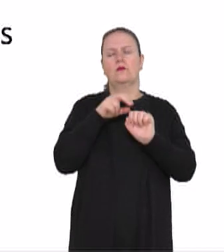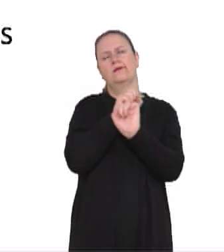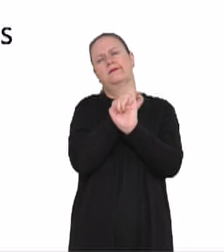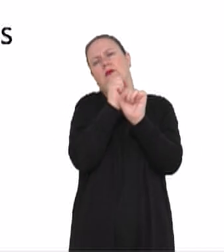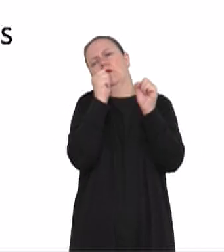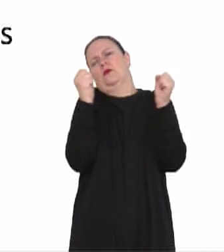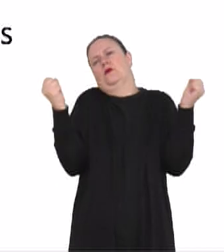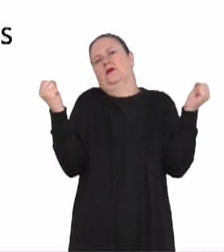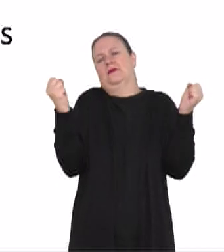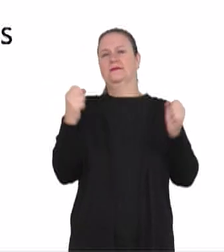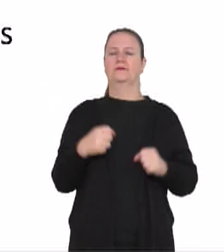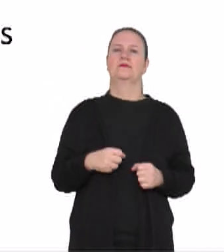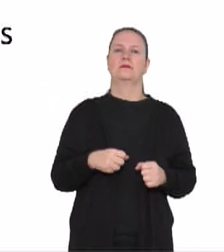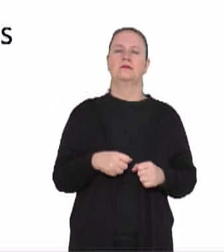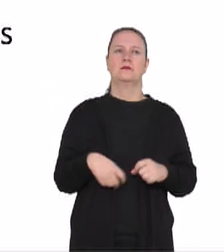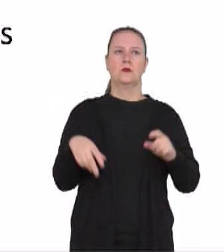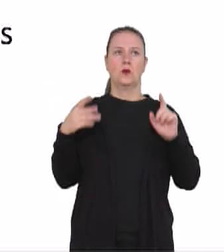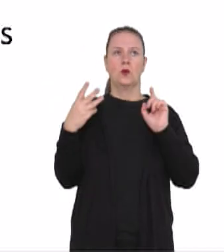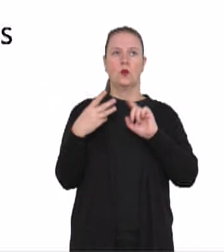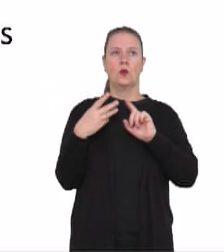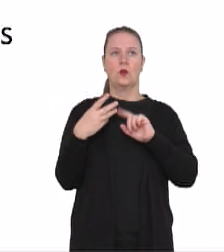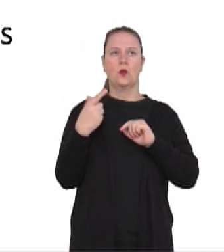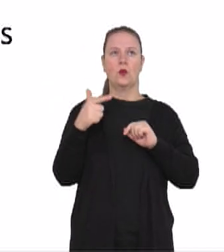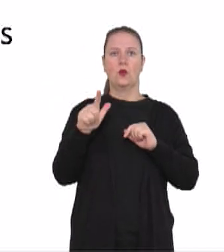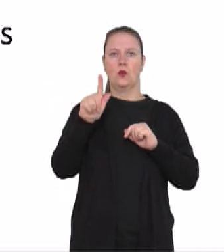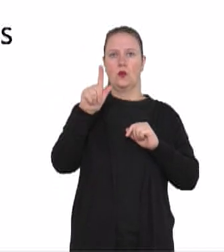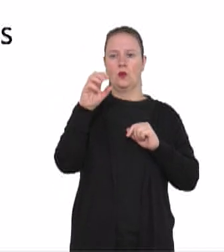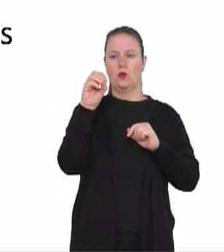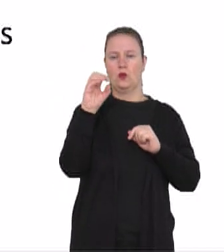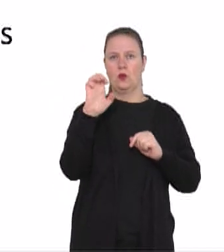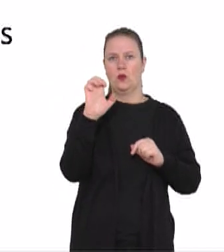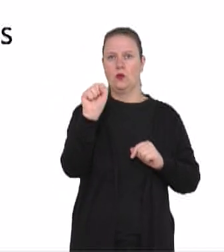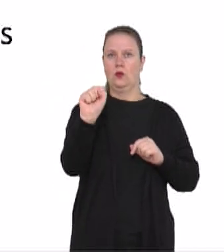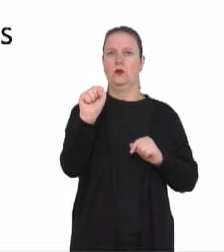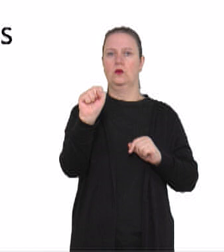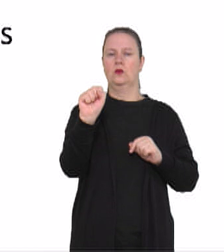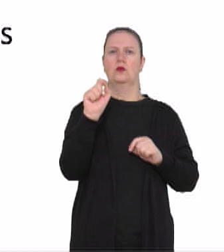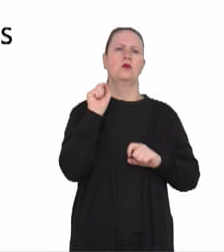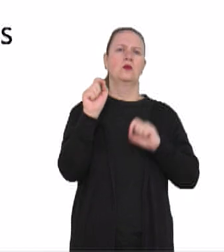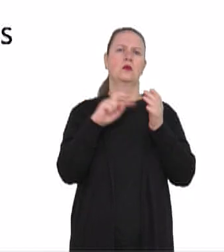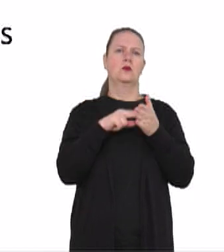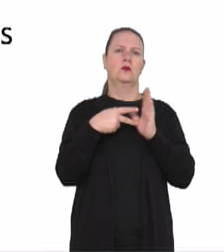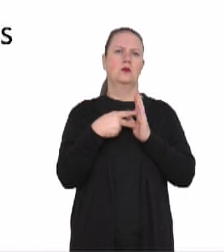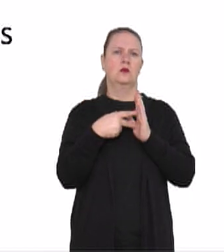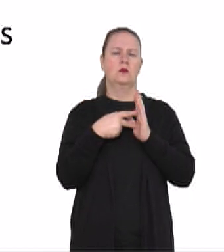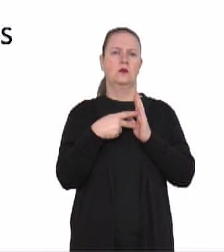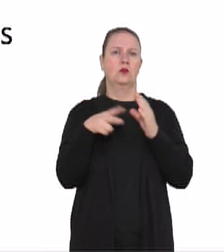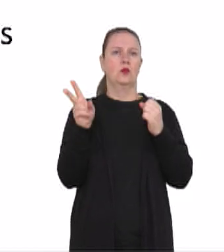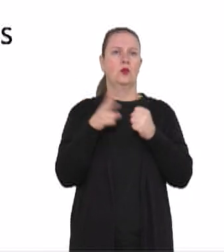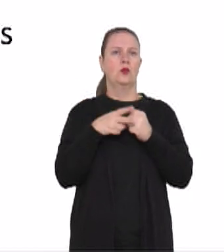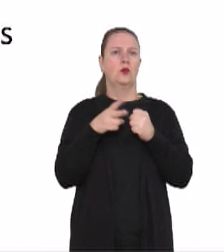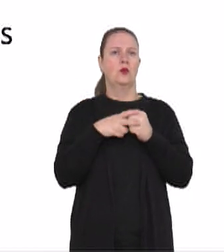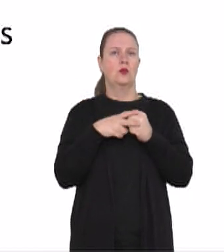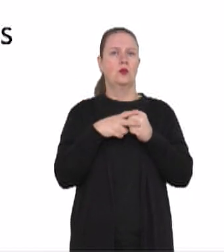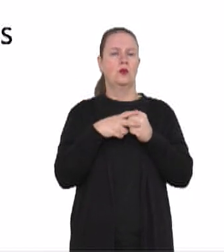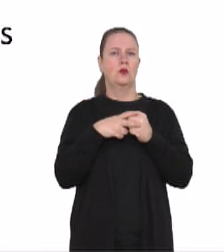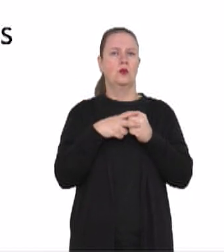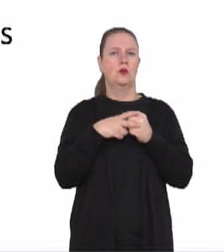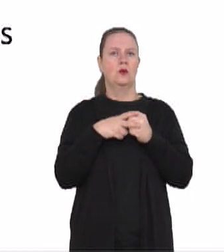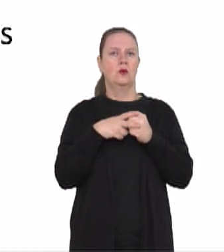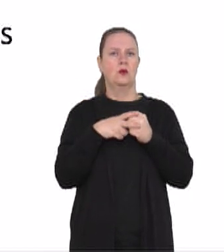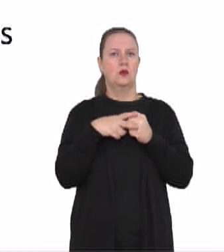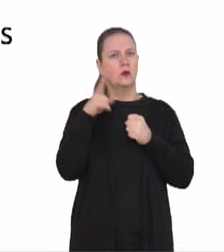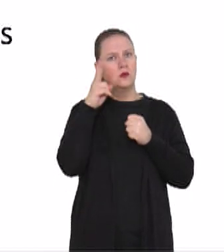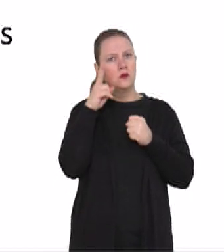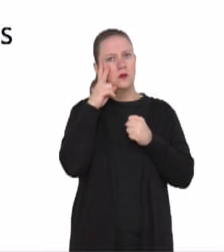up. O próximo, she goes outside. Então, o verbo to go, conjugado para she, ficou goes. Que lembra